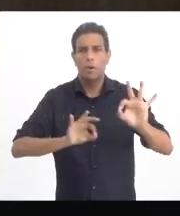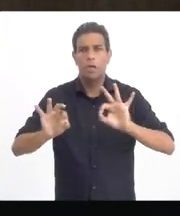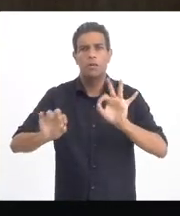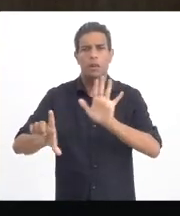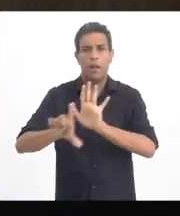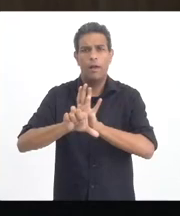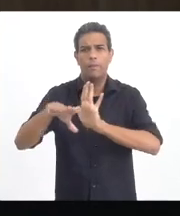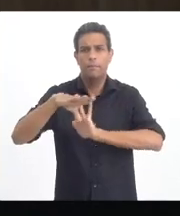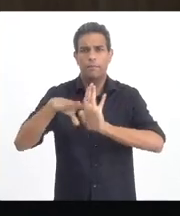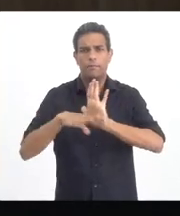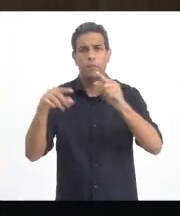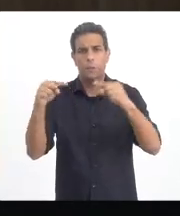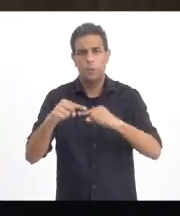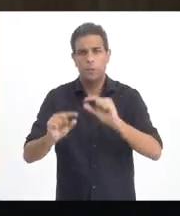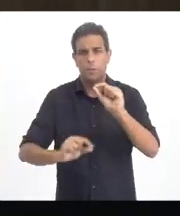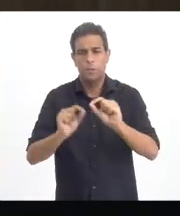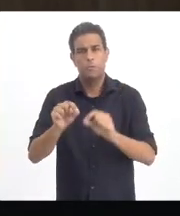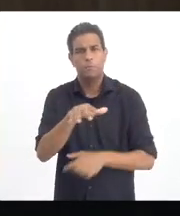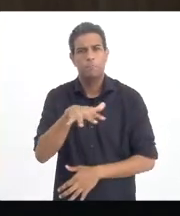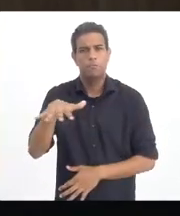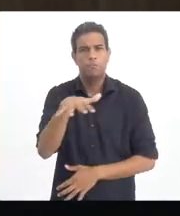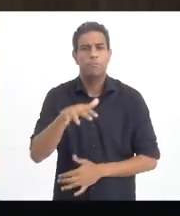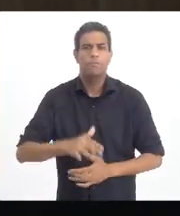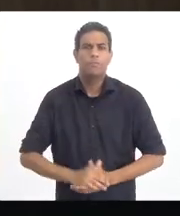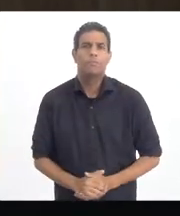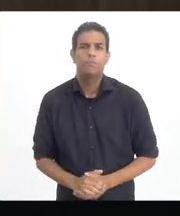sim ele poderia aplicar